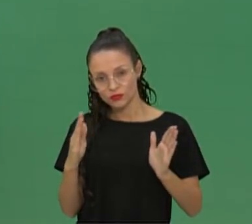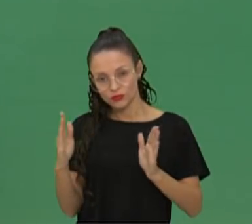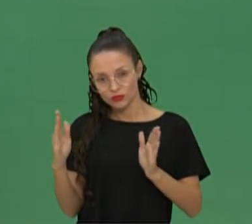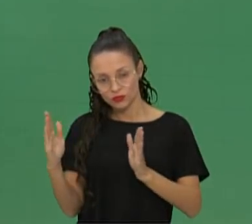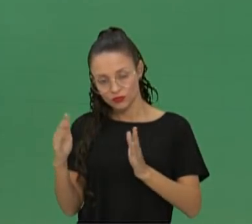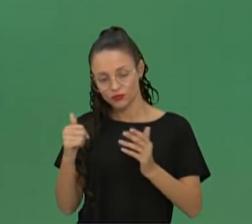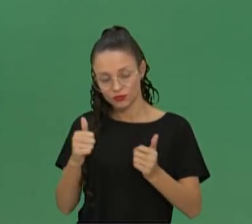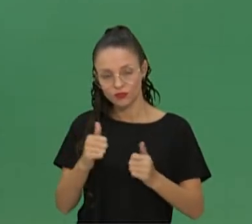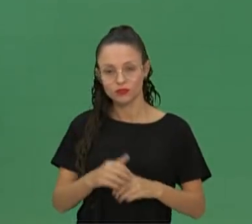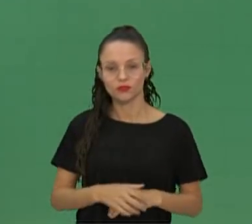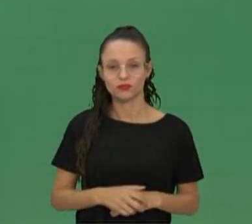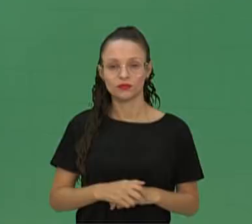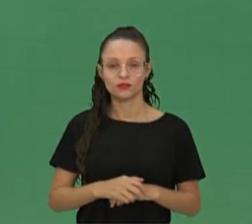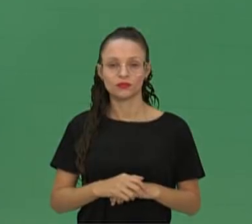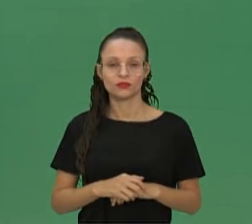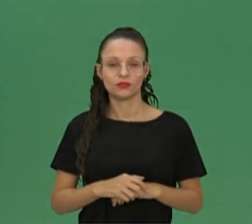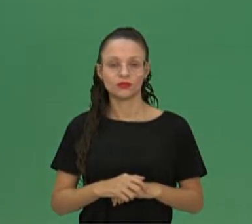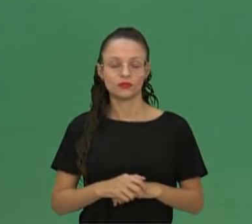frente, certo?